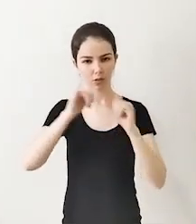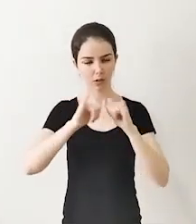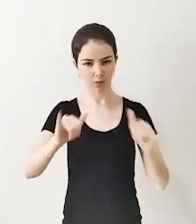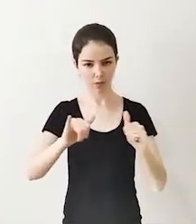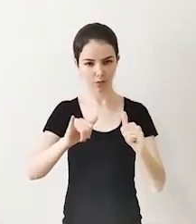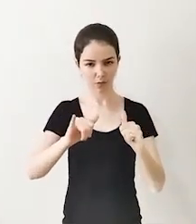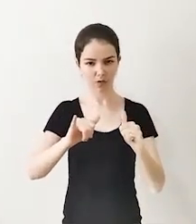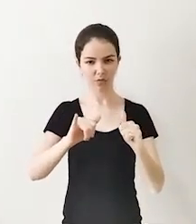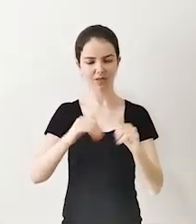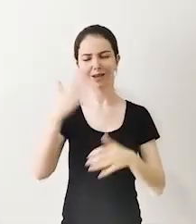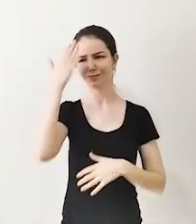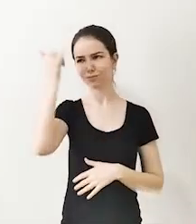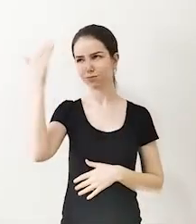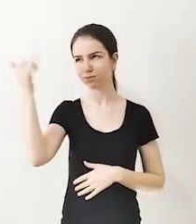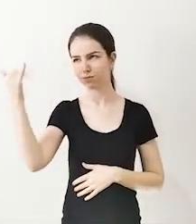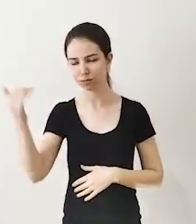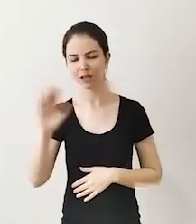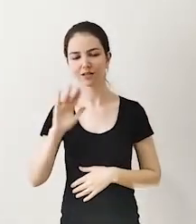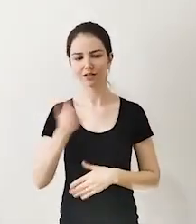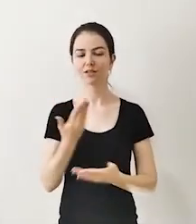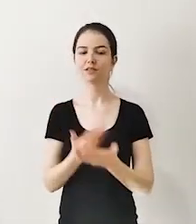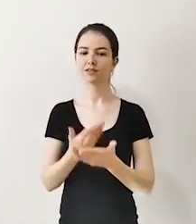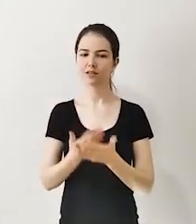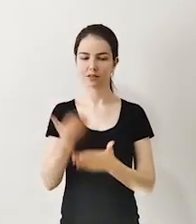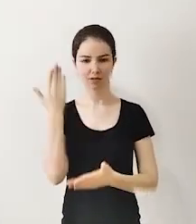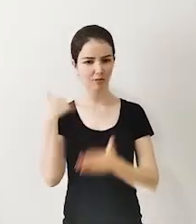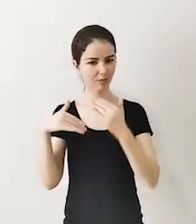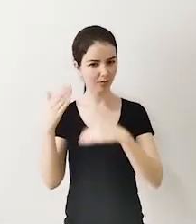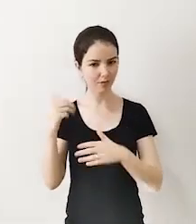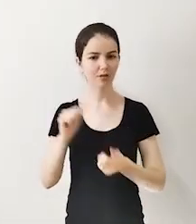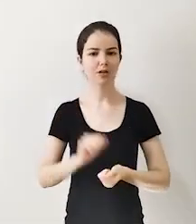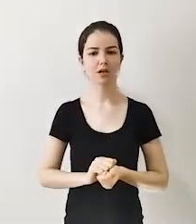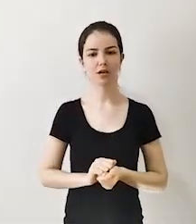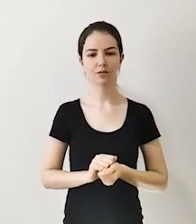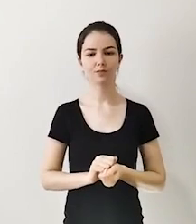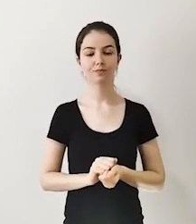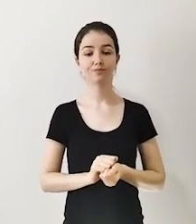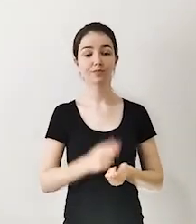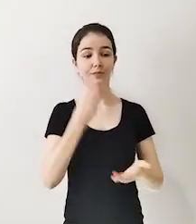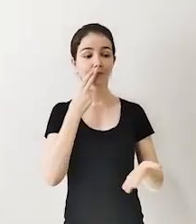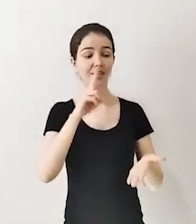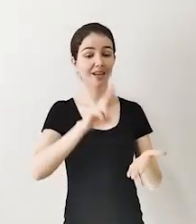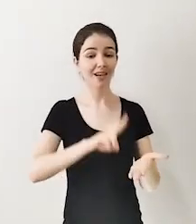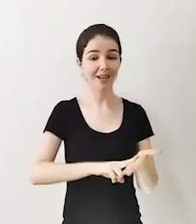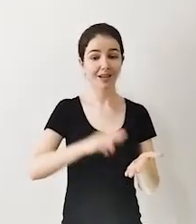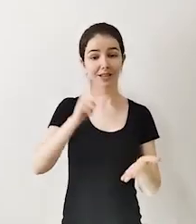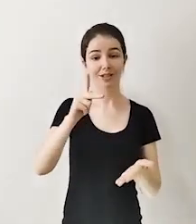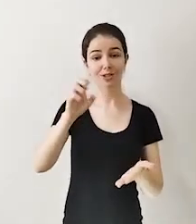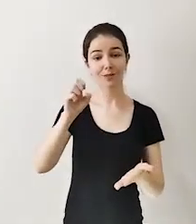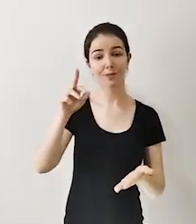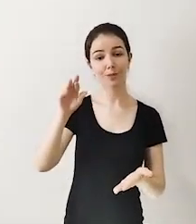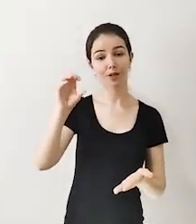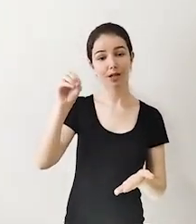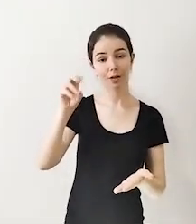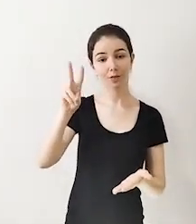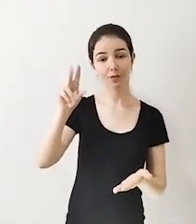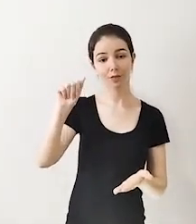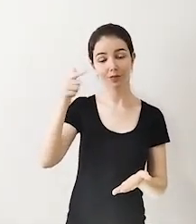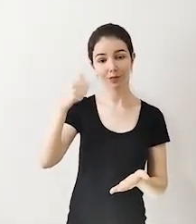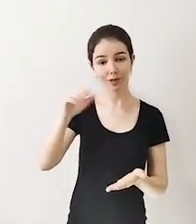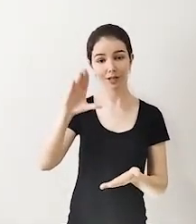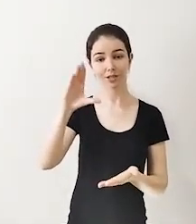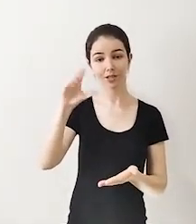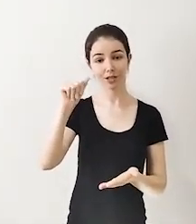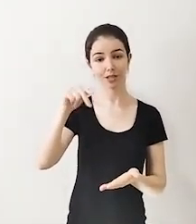com certeza vocês já estudaram ele aí em história, já devem ter visto ele em outras matérias, que é a Carta de Pero Vaz de Caminha, beleza? Que ele escreveu para o rei de Portugal e